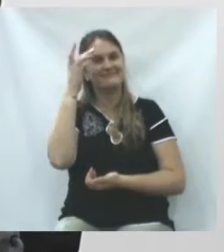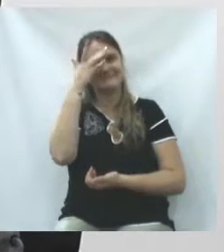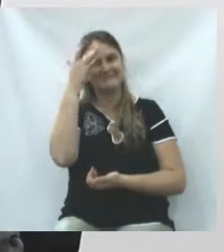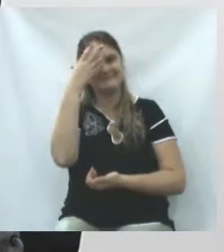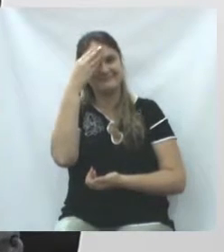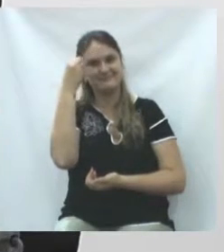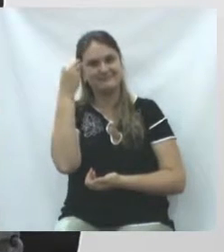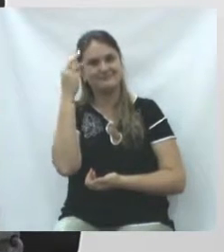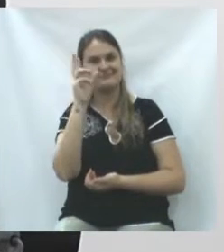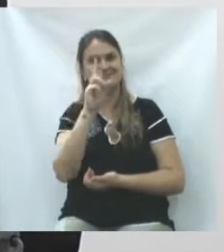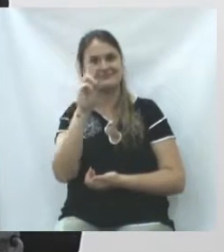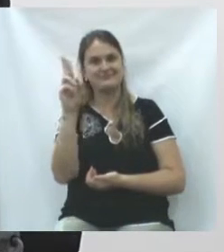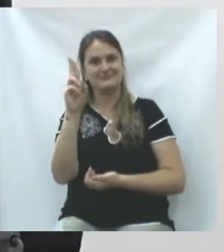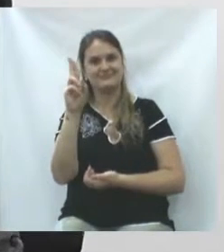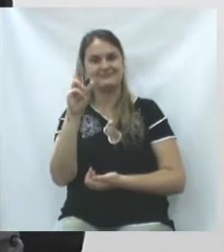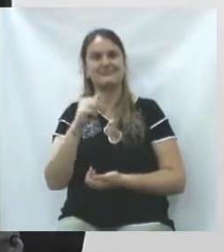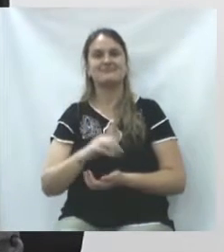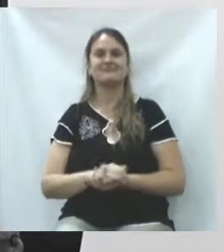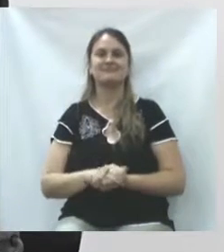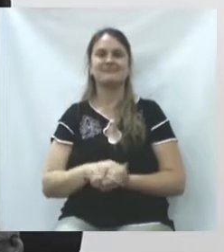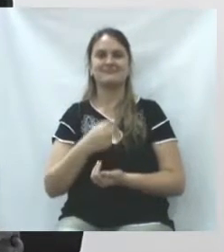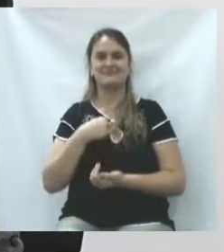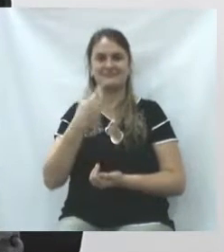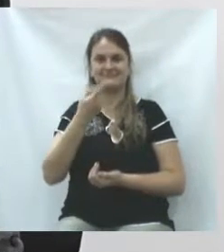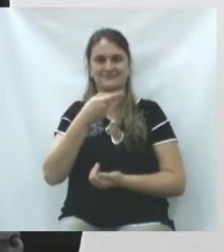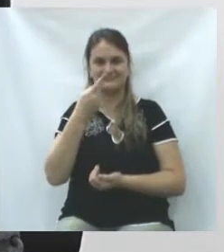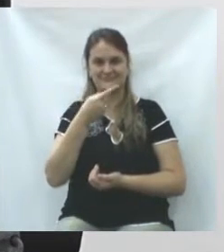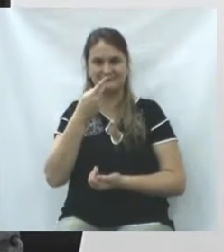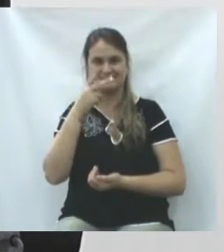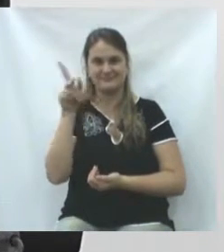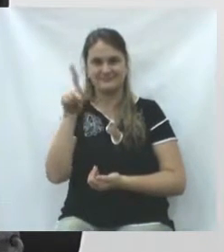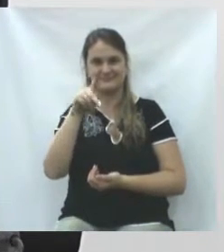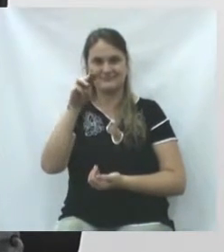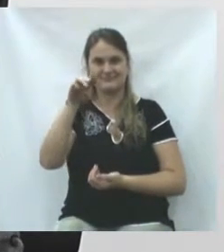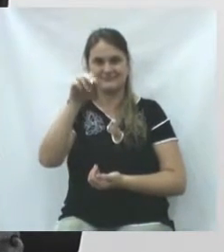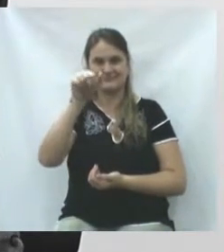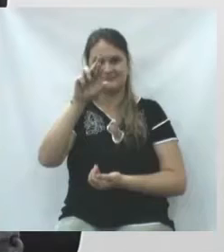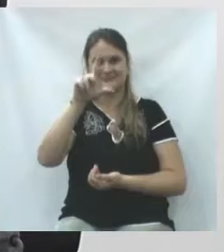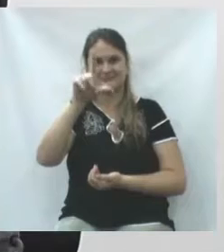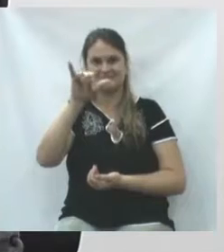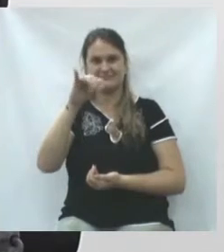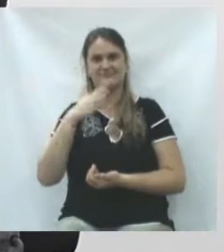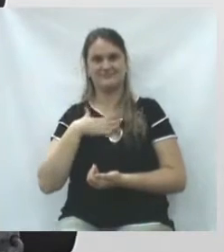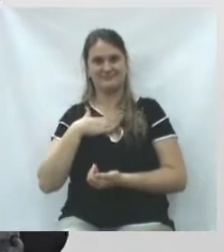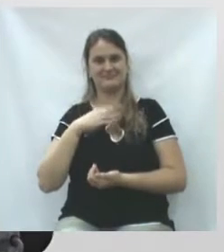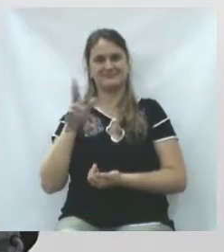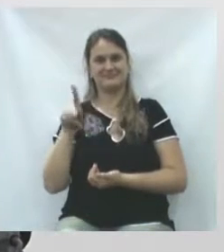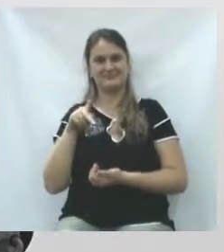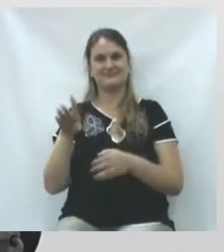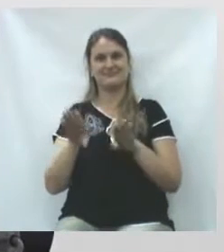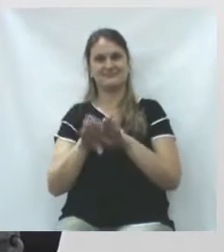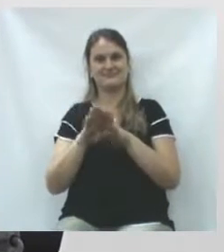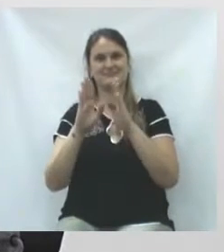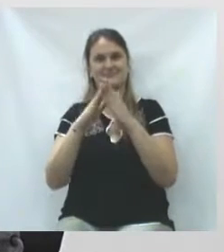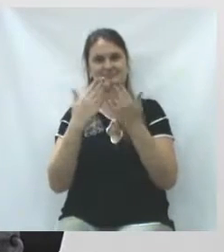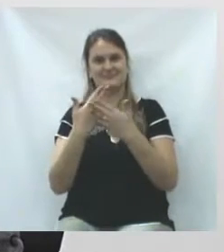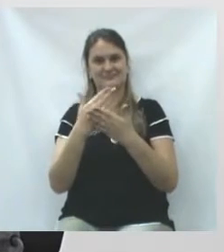eu falar da professora Marli Brunhago, que foi minha professora também do Colégio São Cristóvão. E,